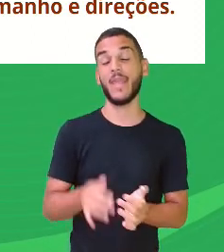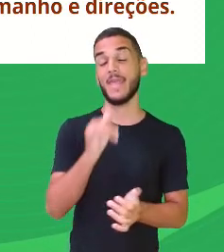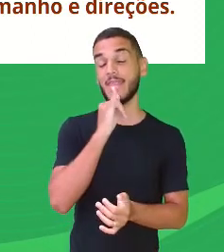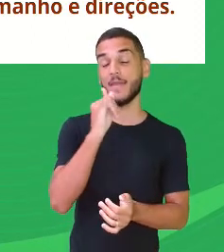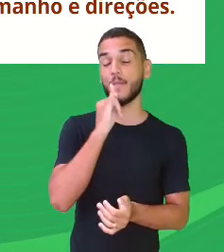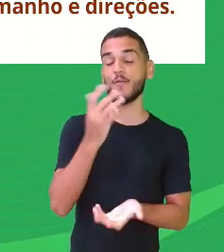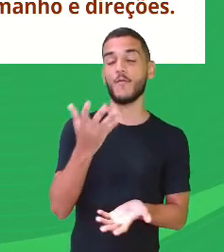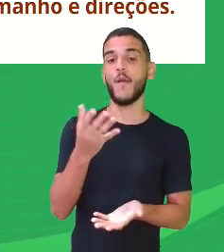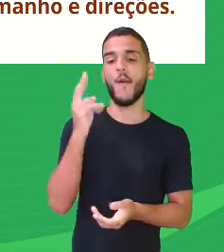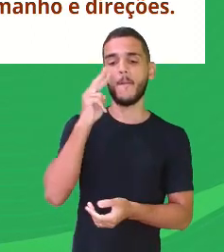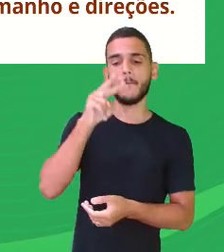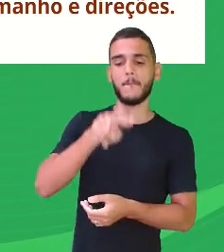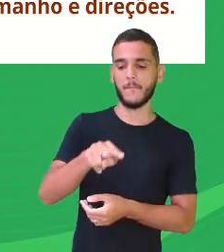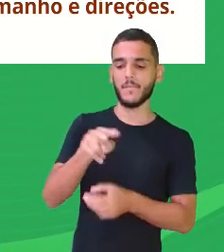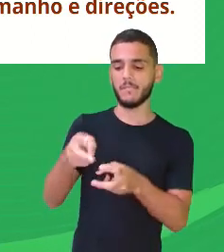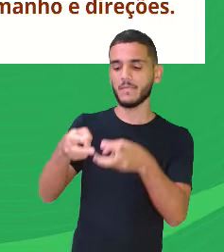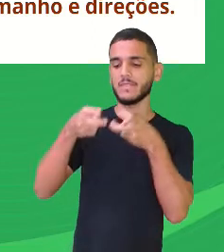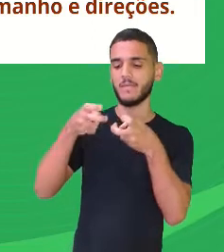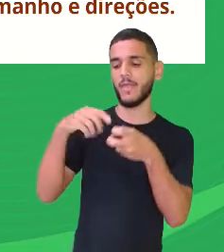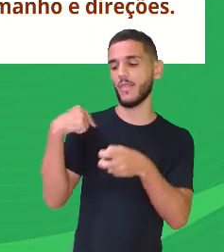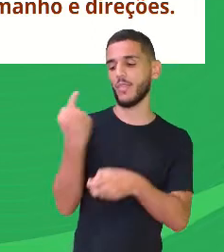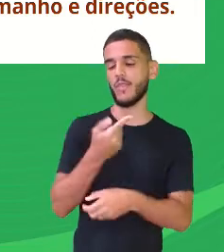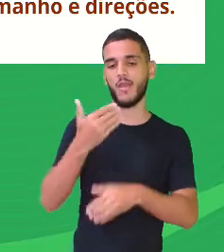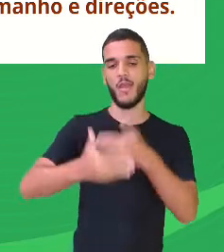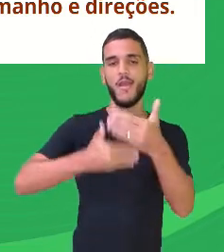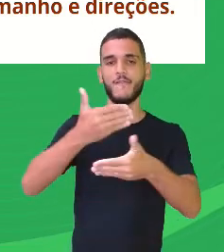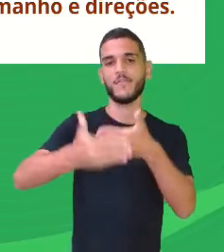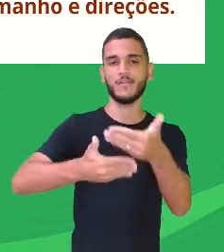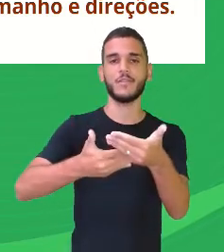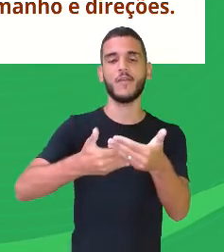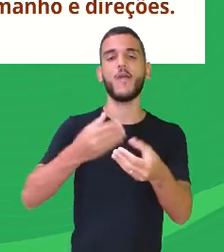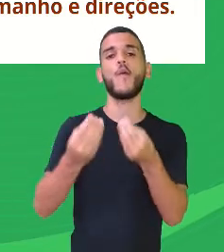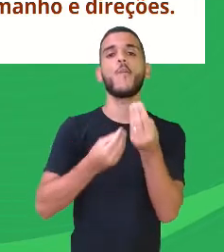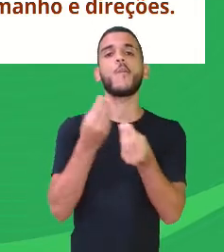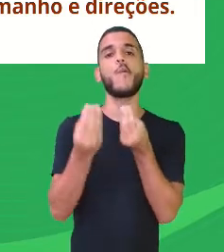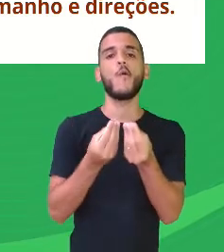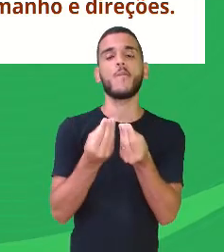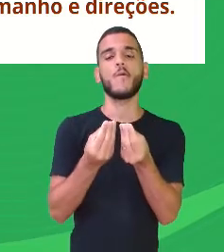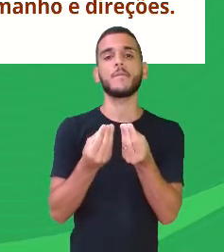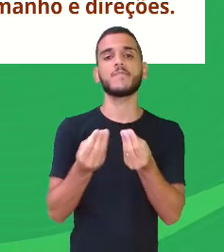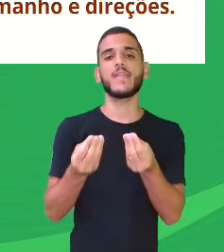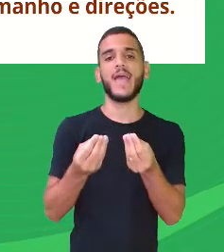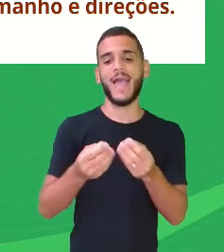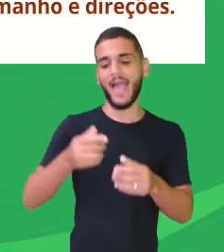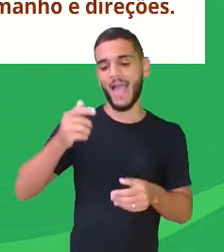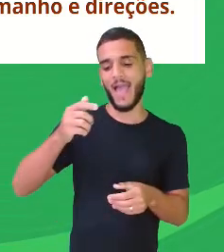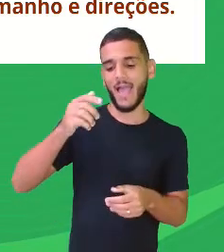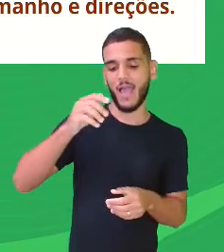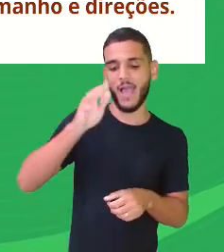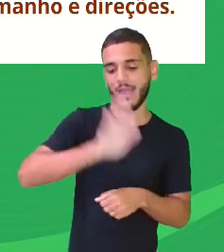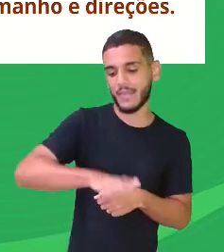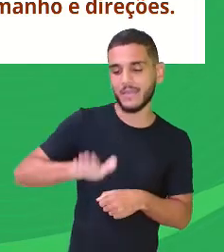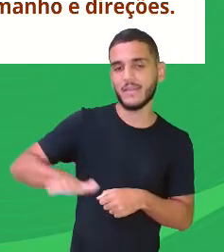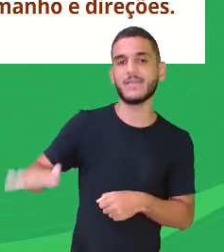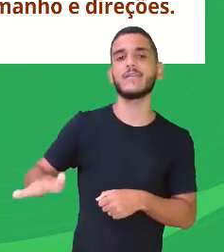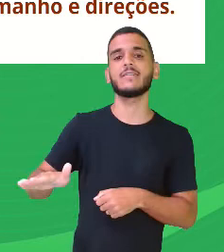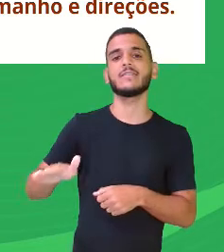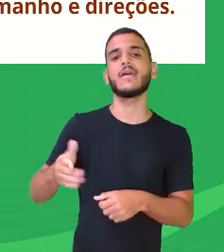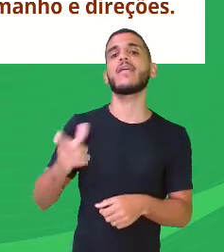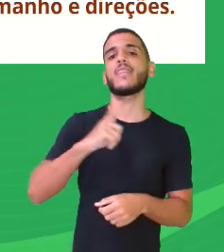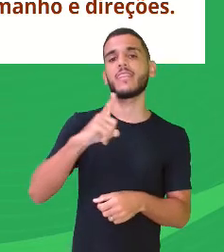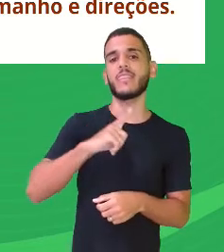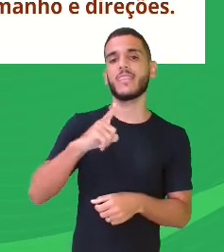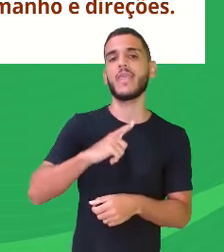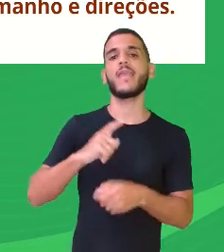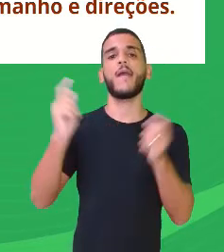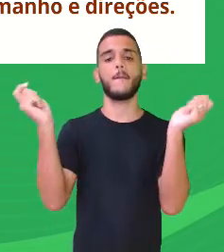com que a gente possa avançar na delimitação de construção de habilidades mais complexas, para que a gente construa competências